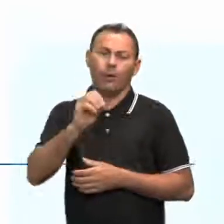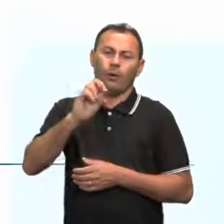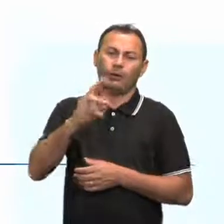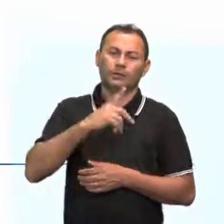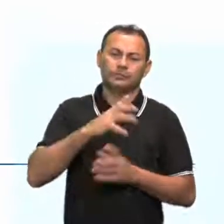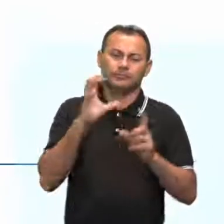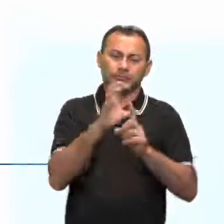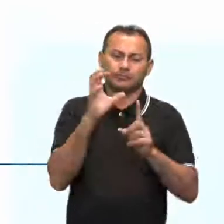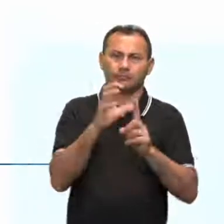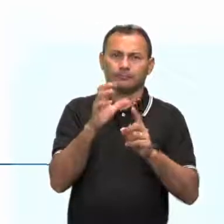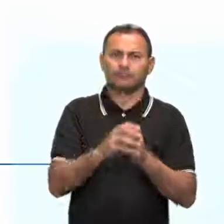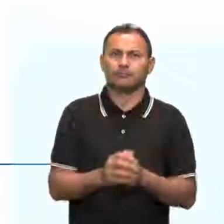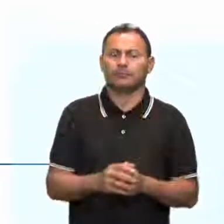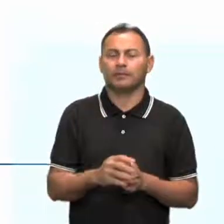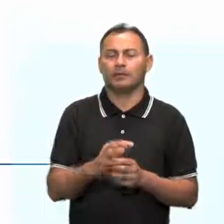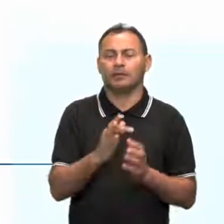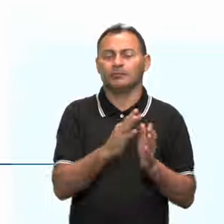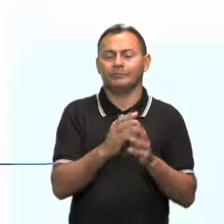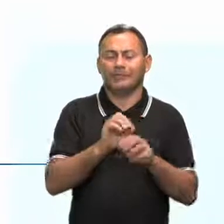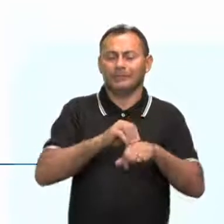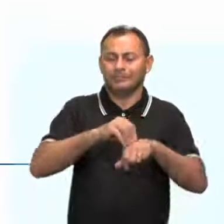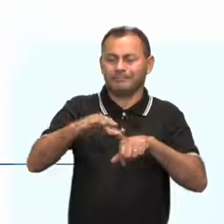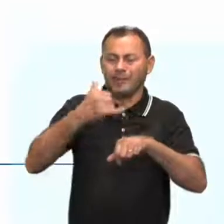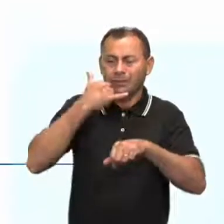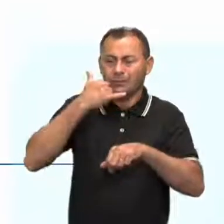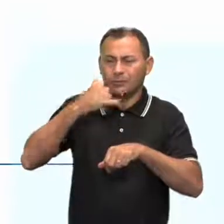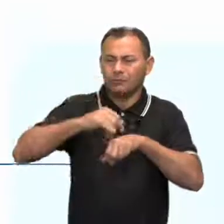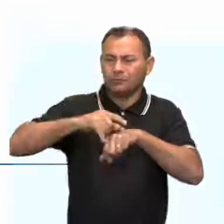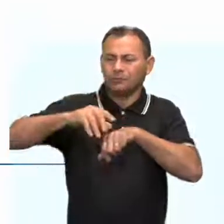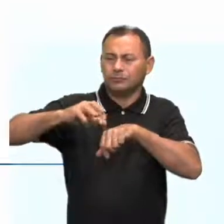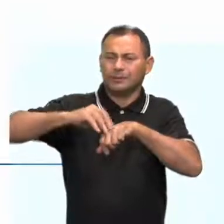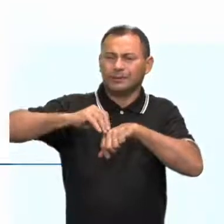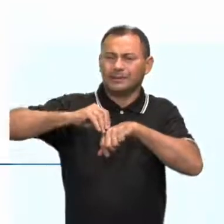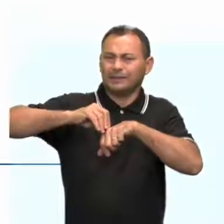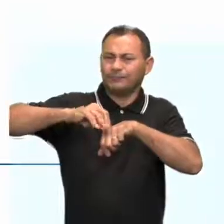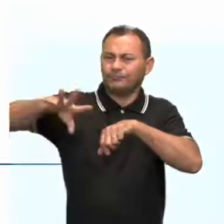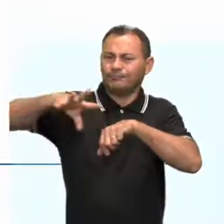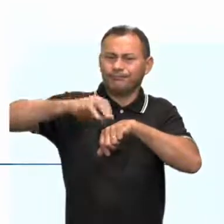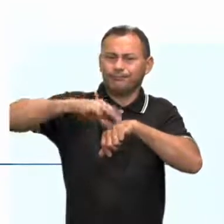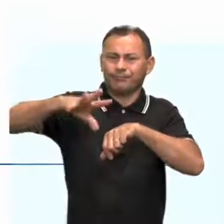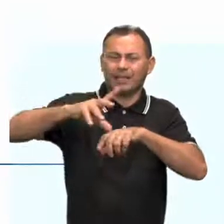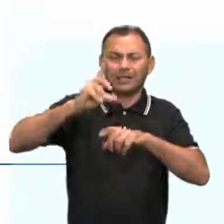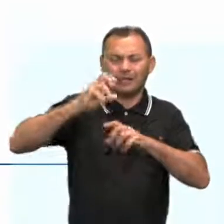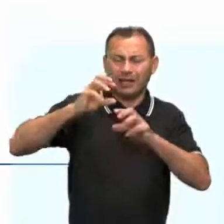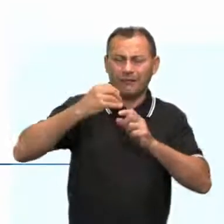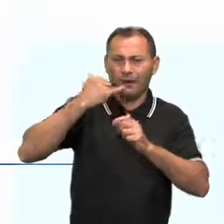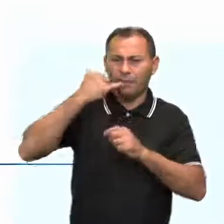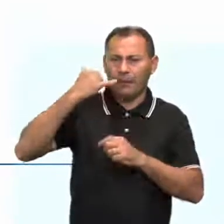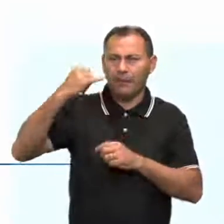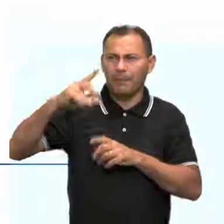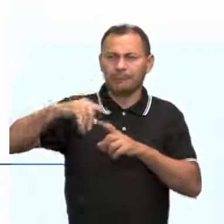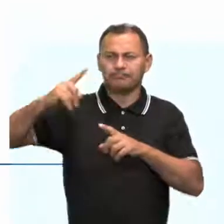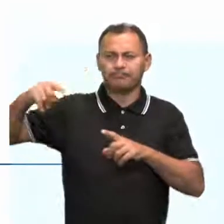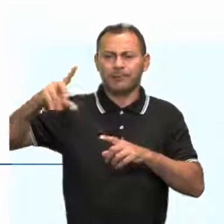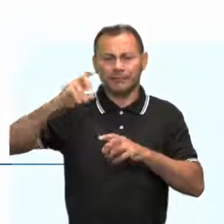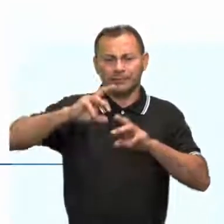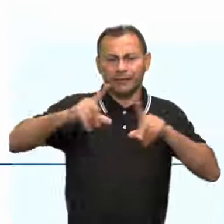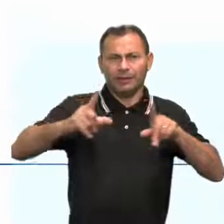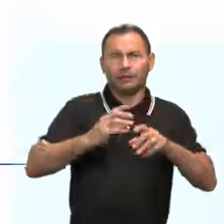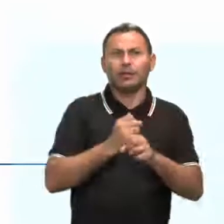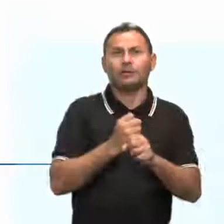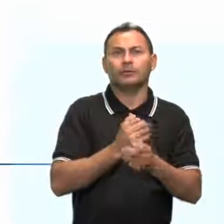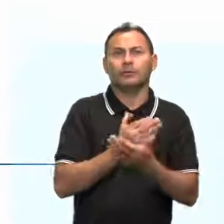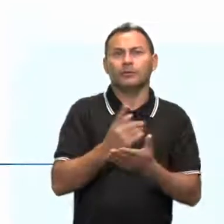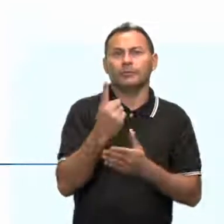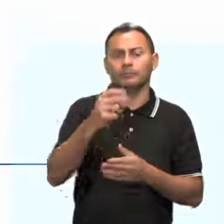muita interferência, a faixa de transmissão era diferenciada. E depois eles conseguiram implementar lá nos anos